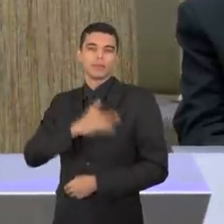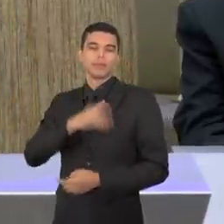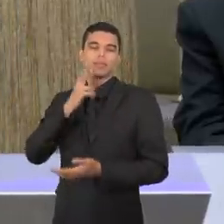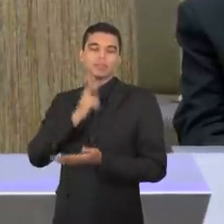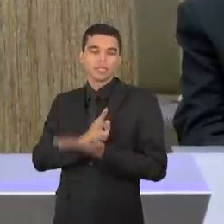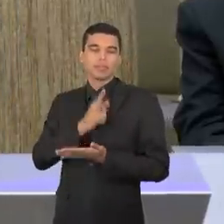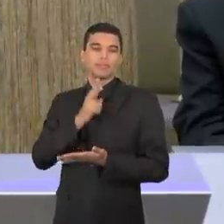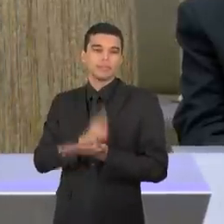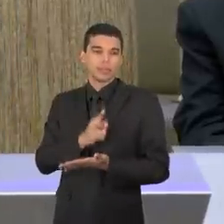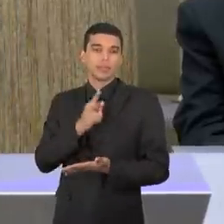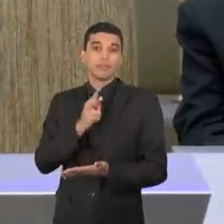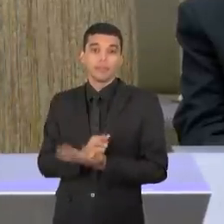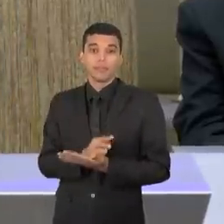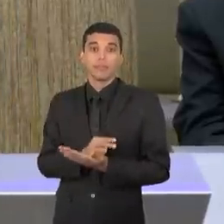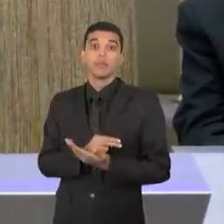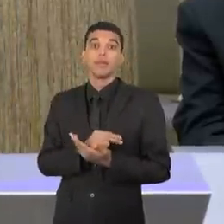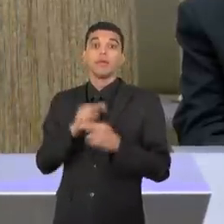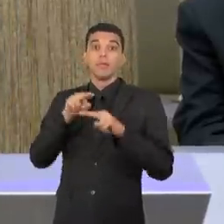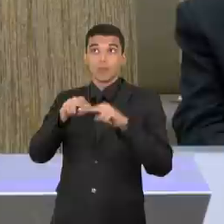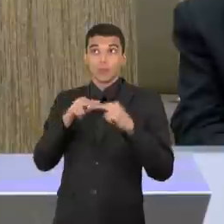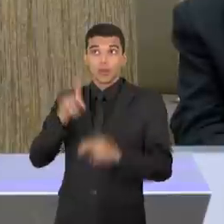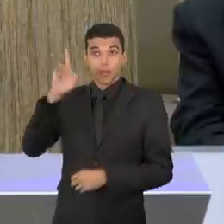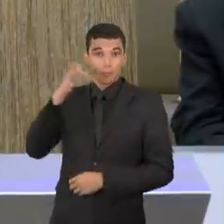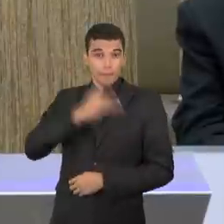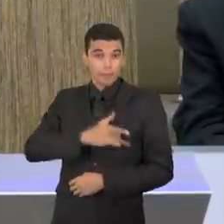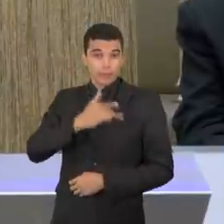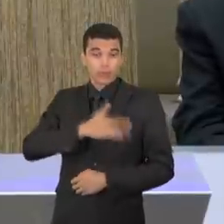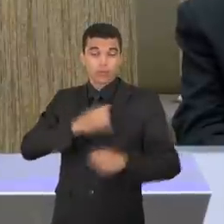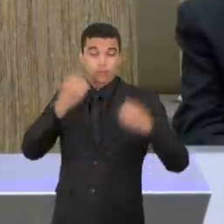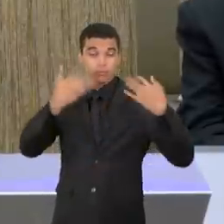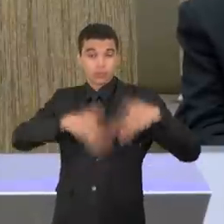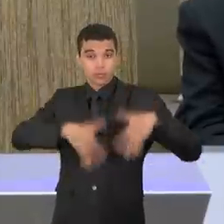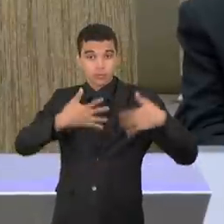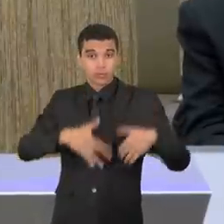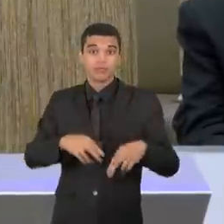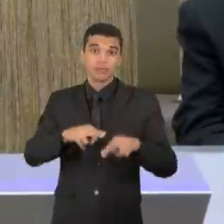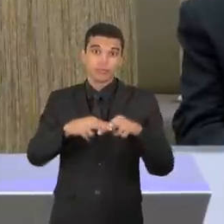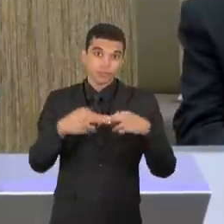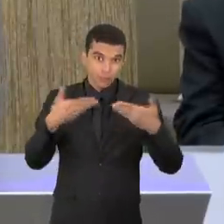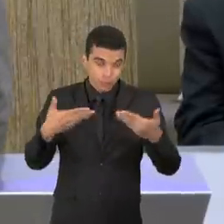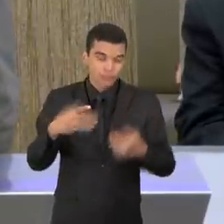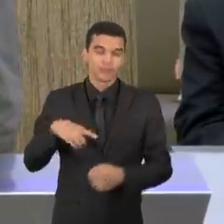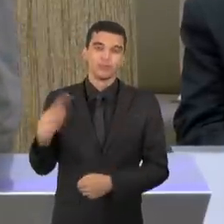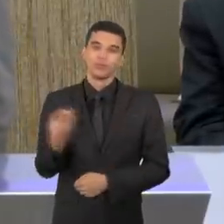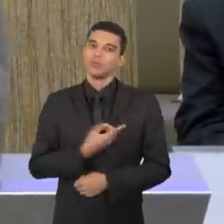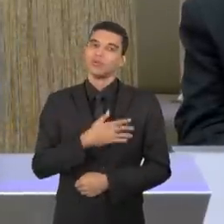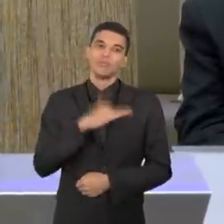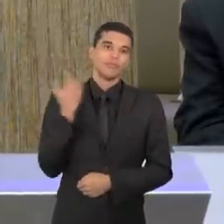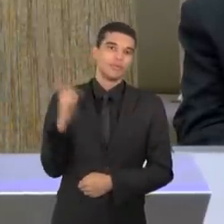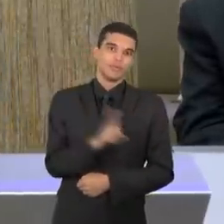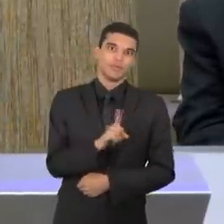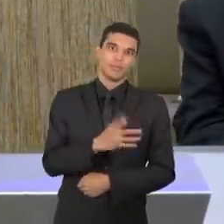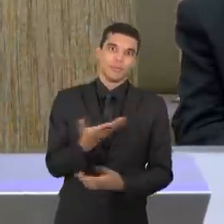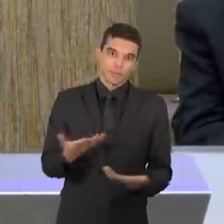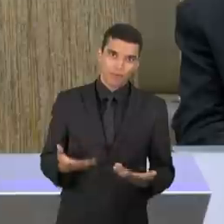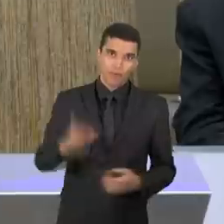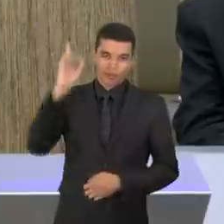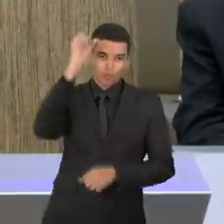suas misericórdias não têm fim. Novas são cada